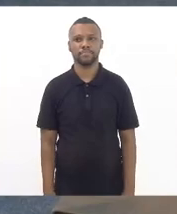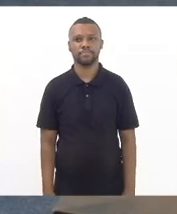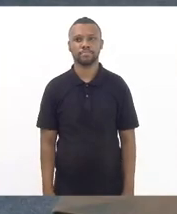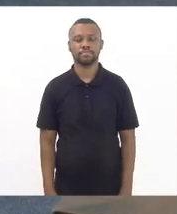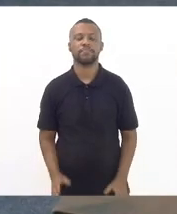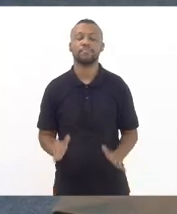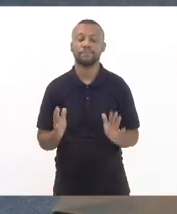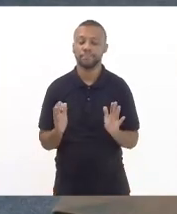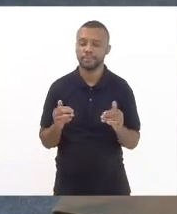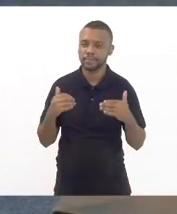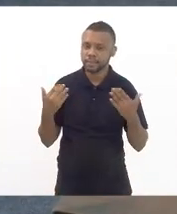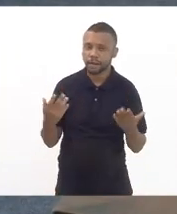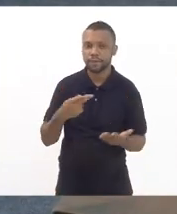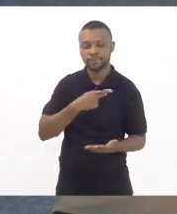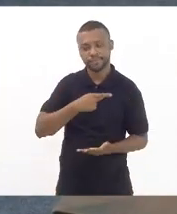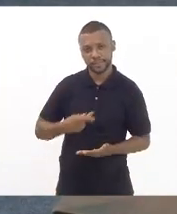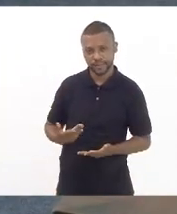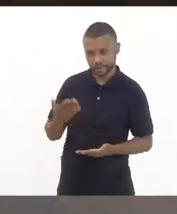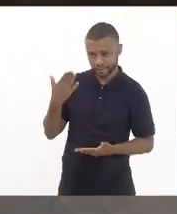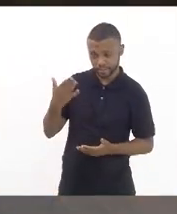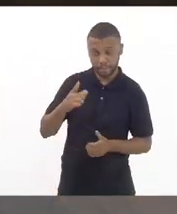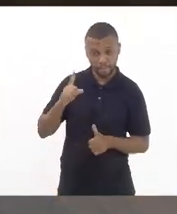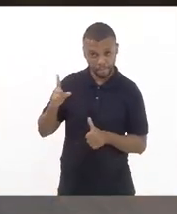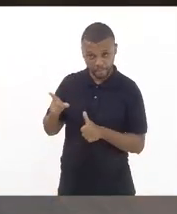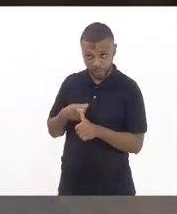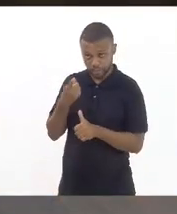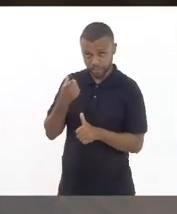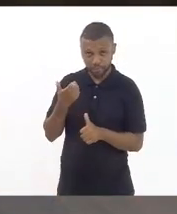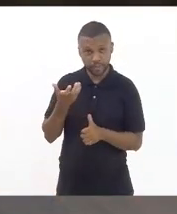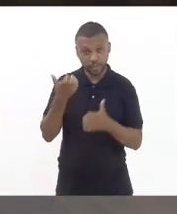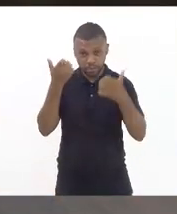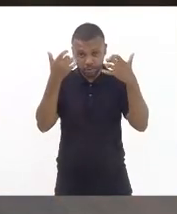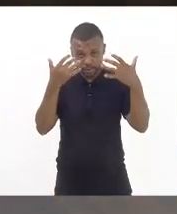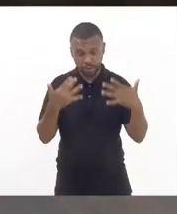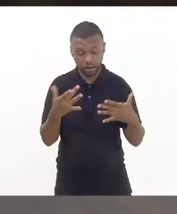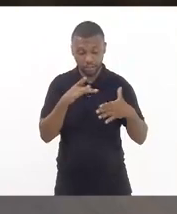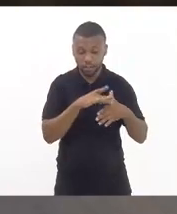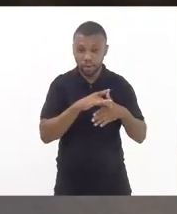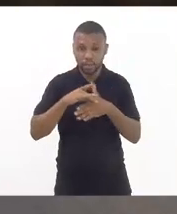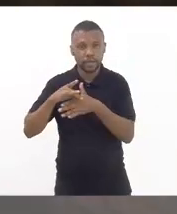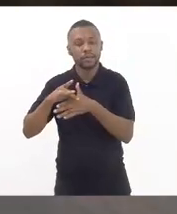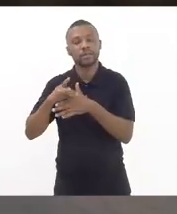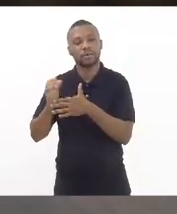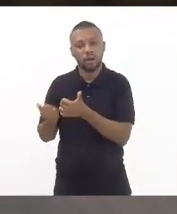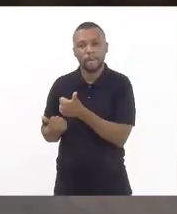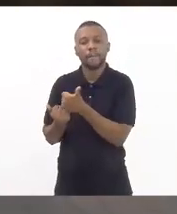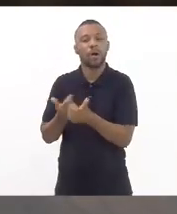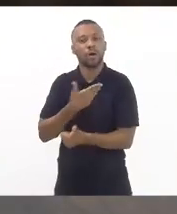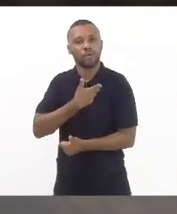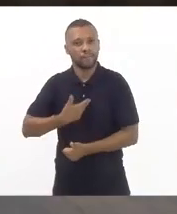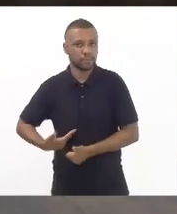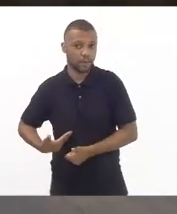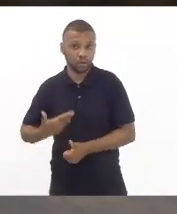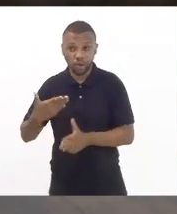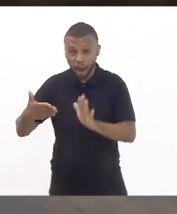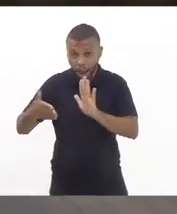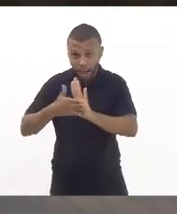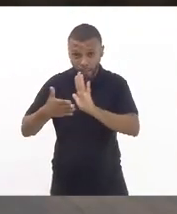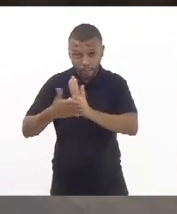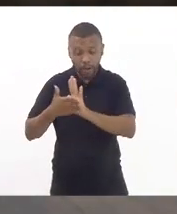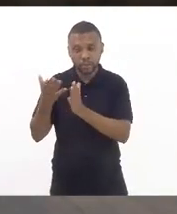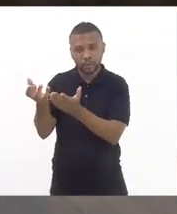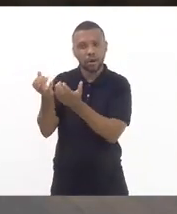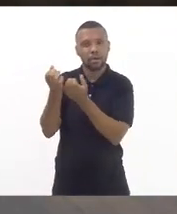em primeiro lugar, eu quero dizer que, como líder do governo, mas como deputado, acolho a proposta de Vossa